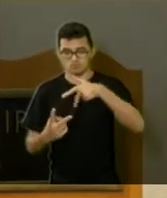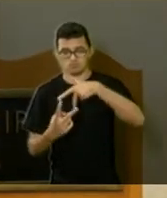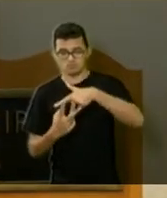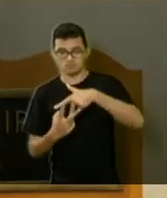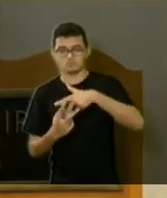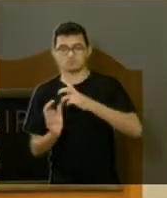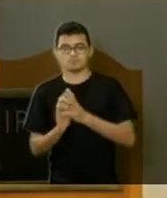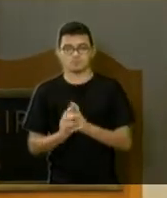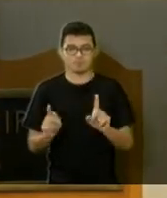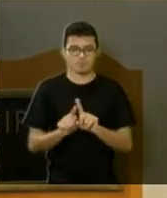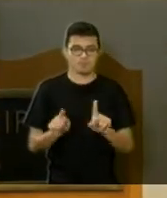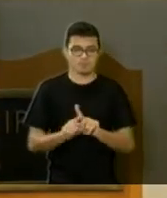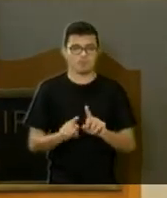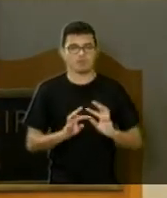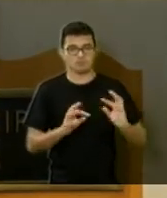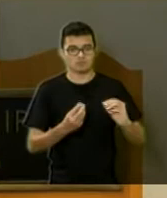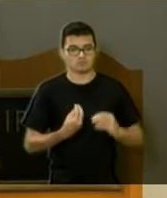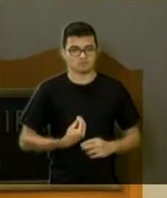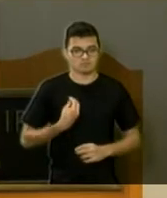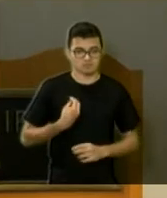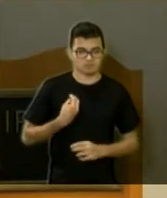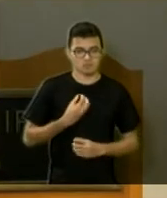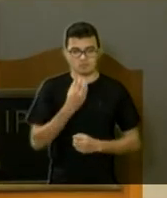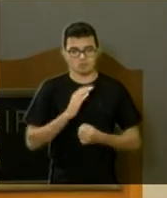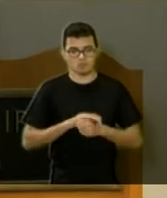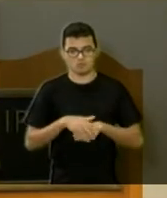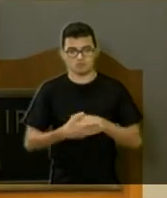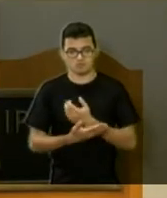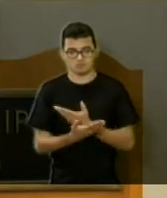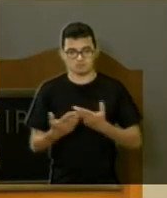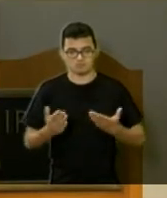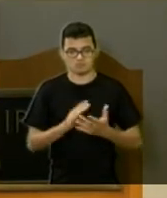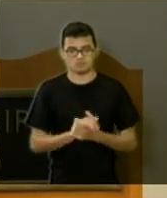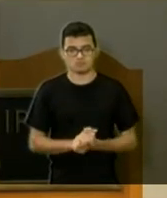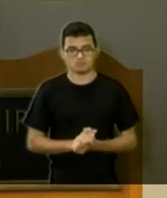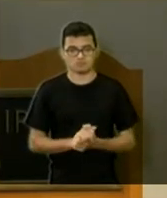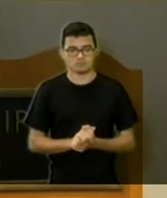autoridades presentes, meu boa noite.